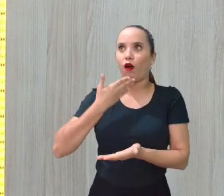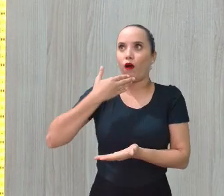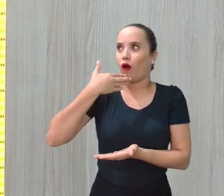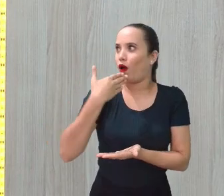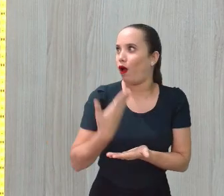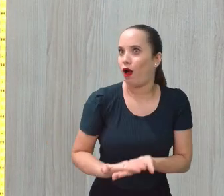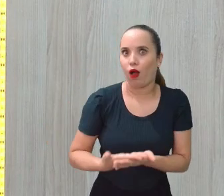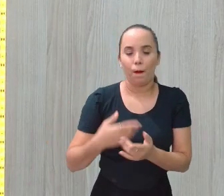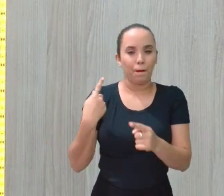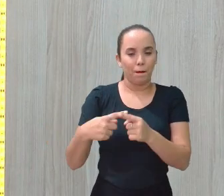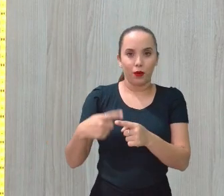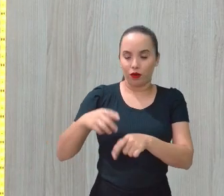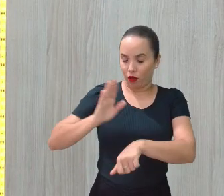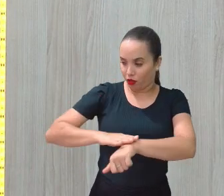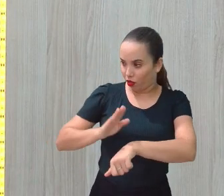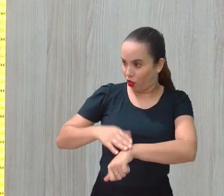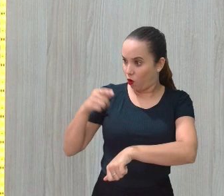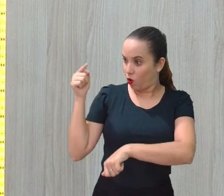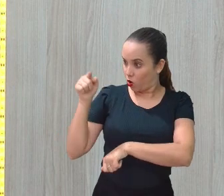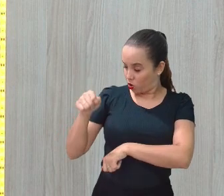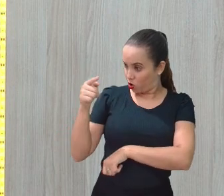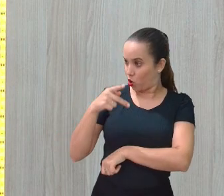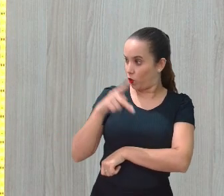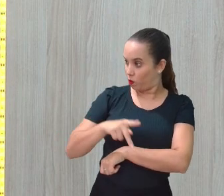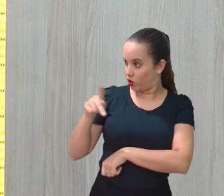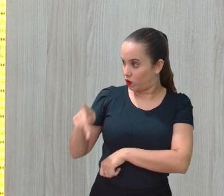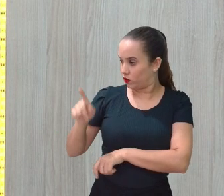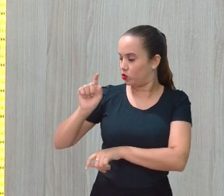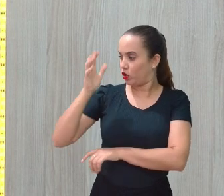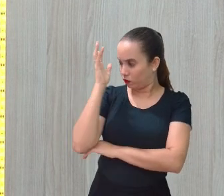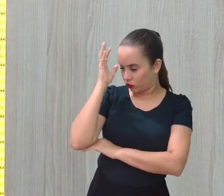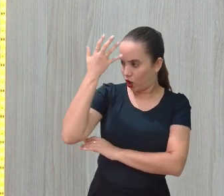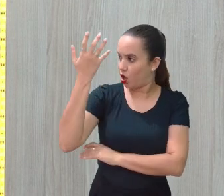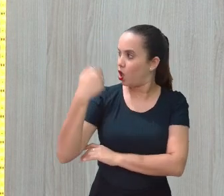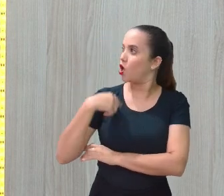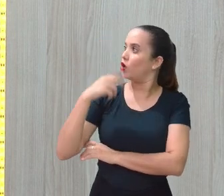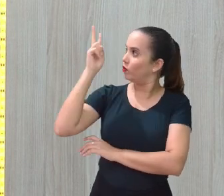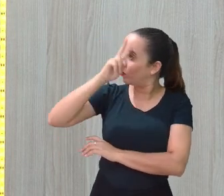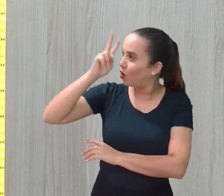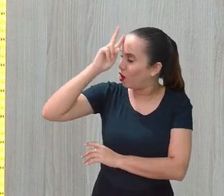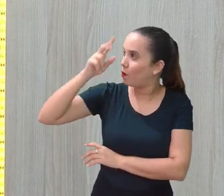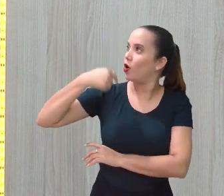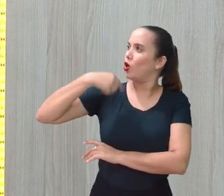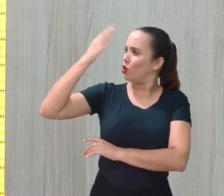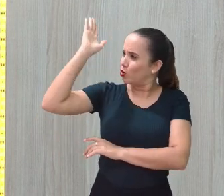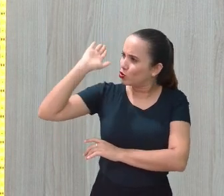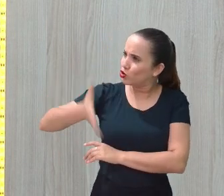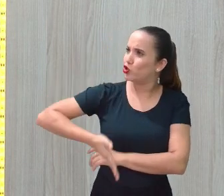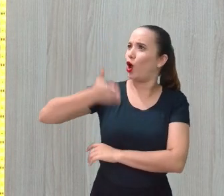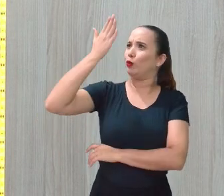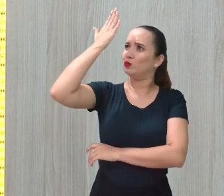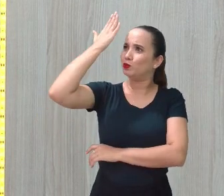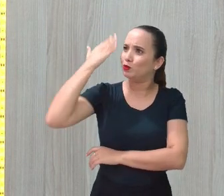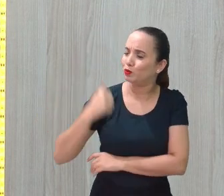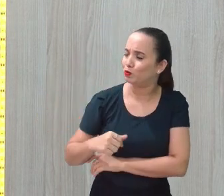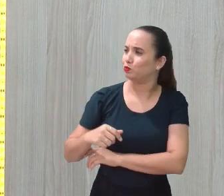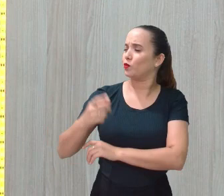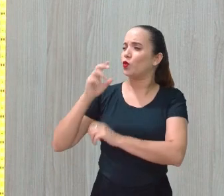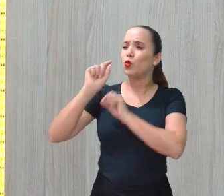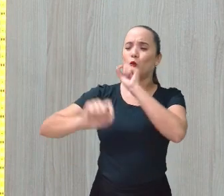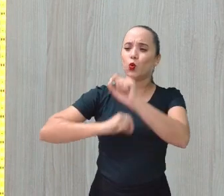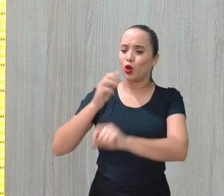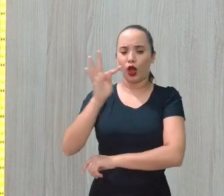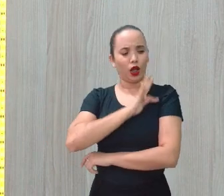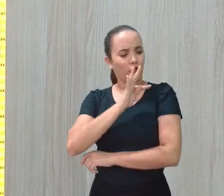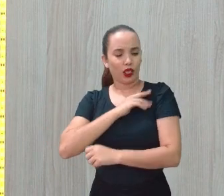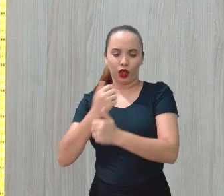estava resolvendo, eu fui lembrando que realmente, né, eu já sabia o que era essa técnica da substituição, mas eu não